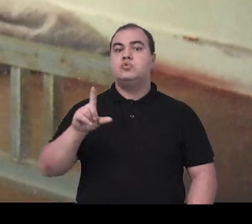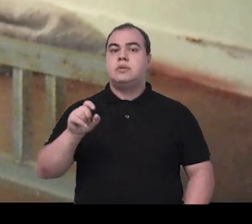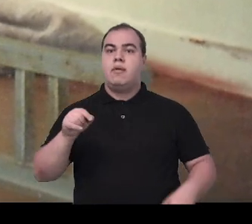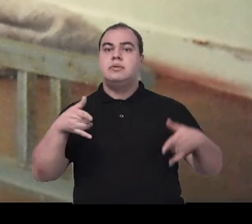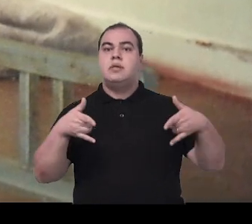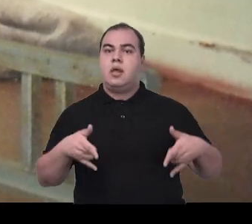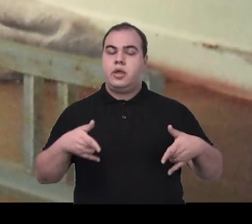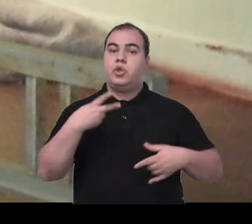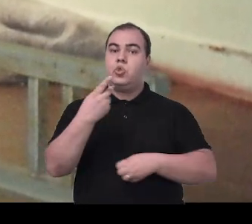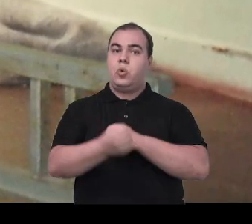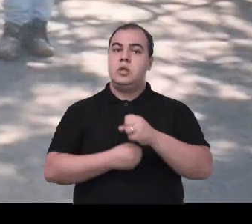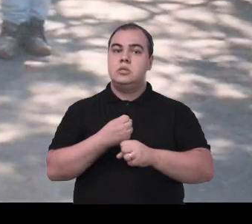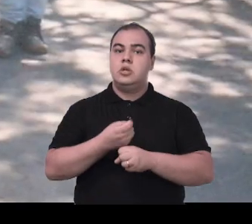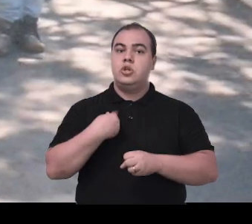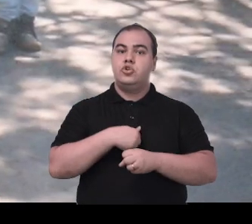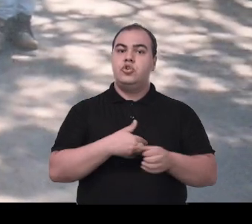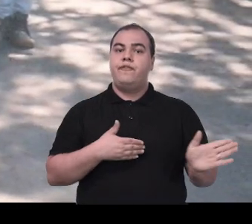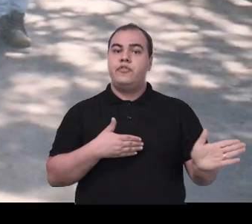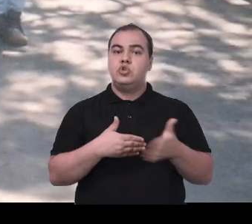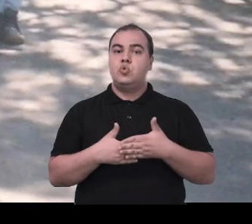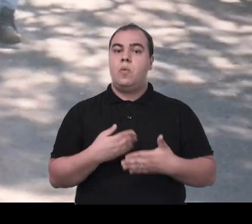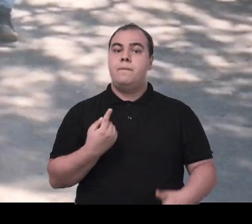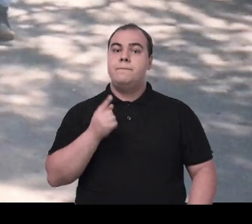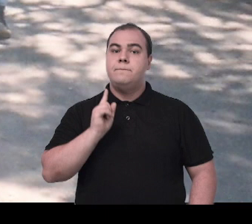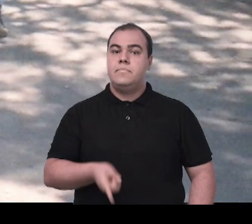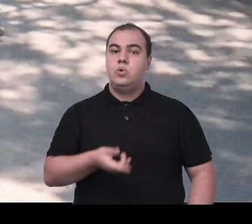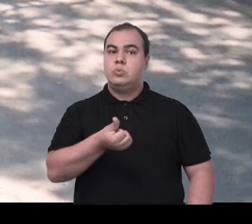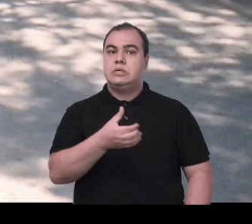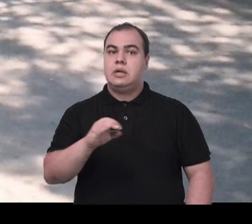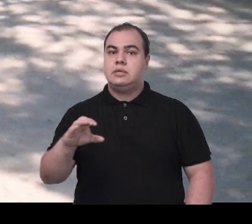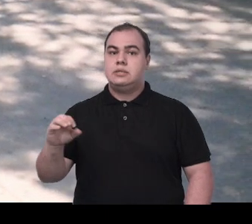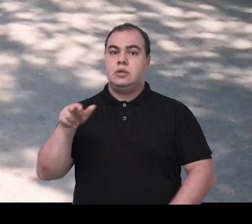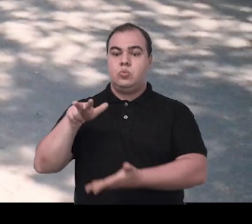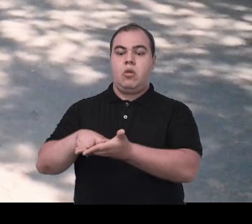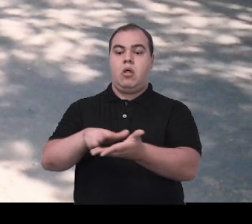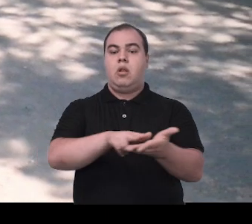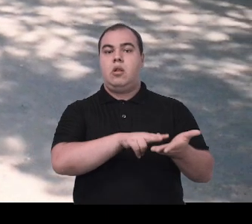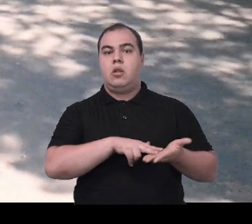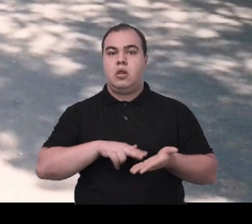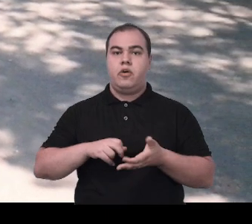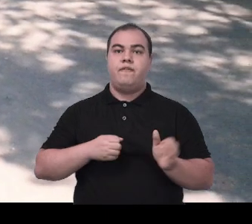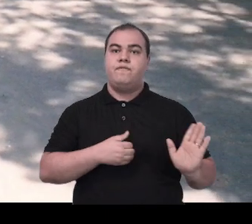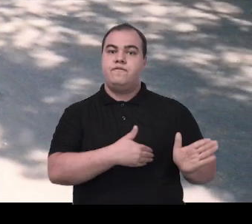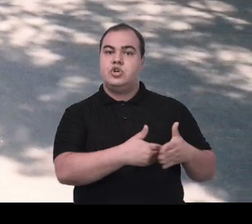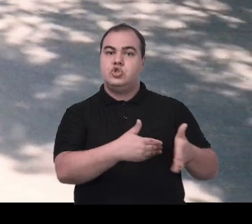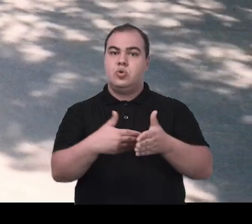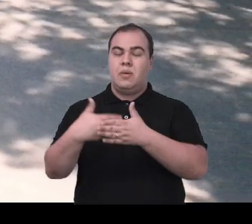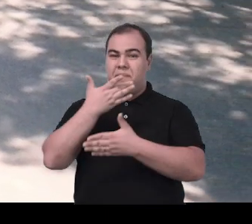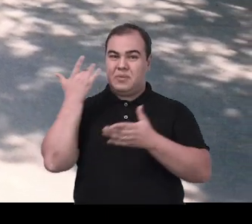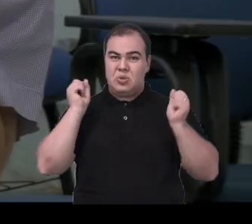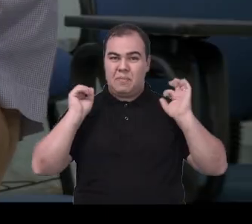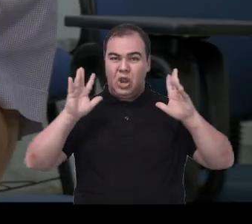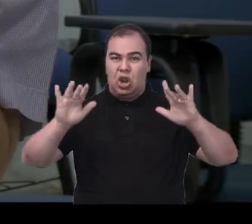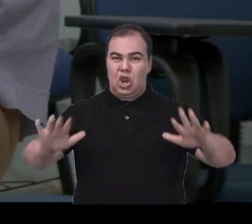10 leitos. Em 2 anos, a gente fechou 1.600 leitos psiquiátricos em Campinas e região.